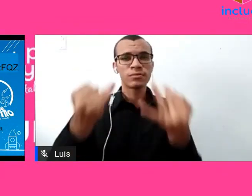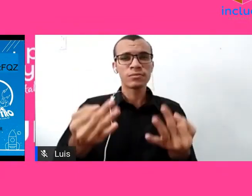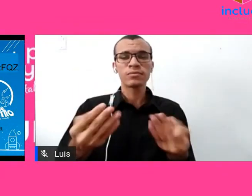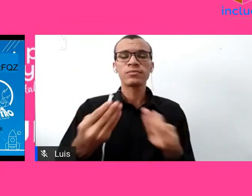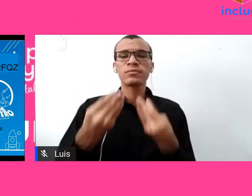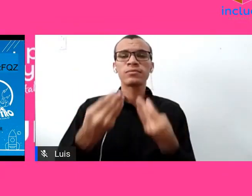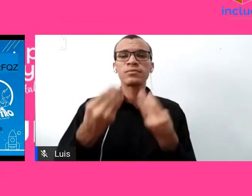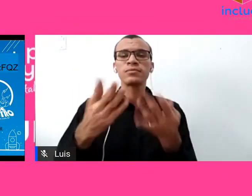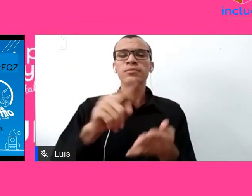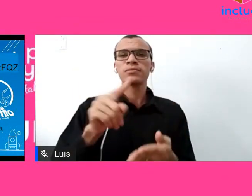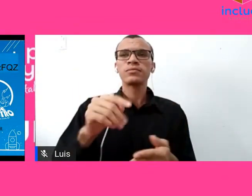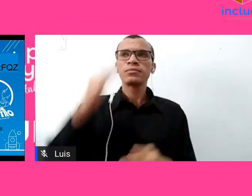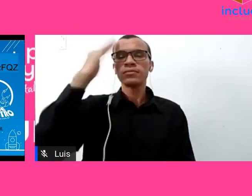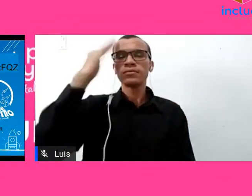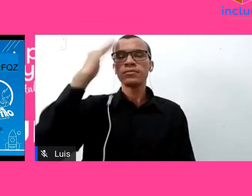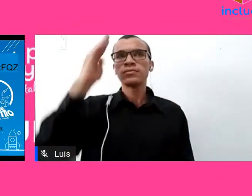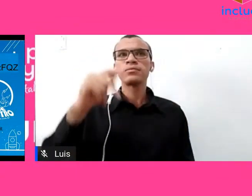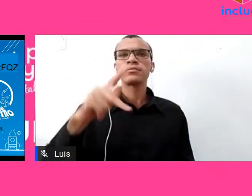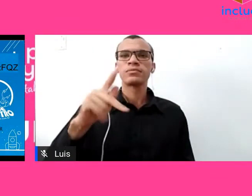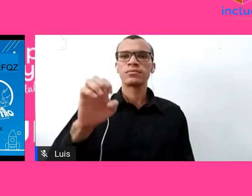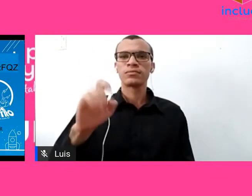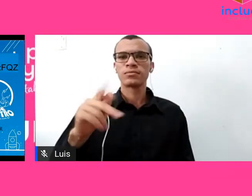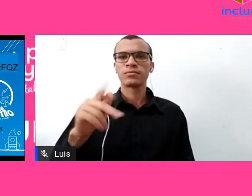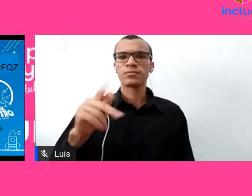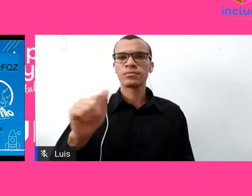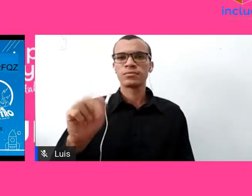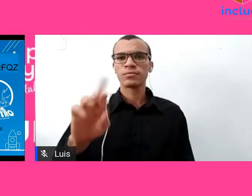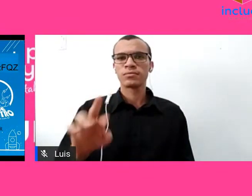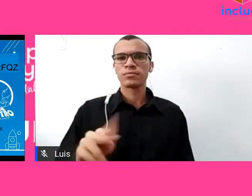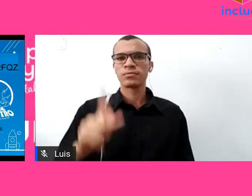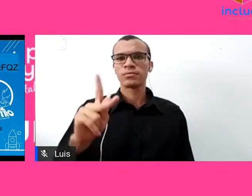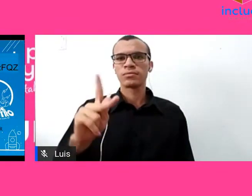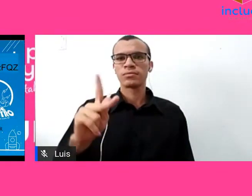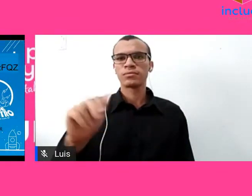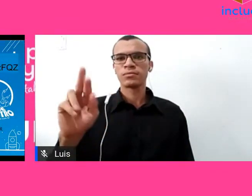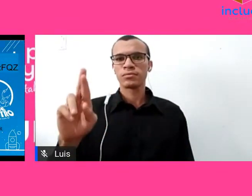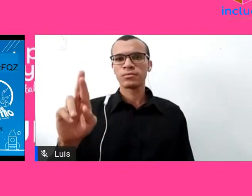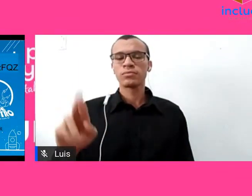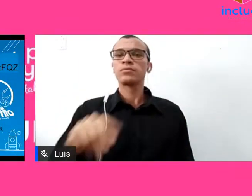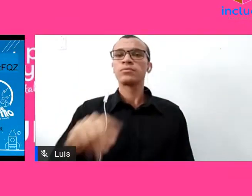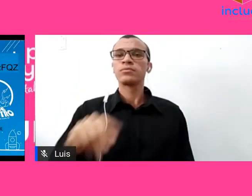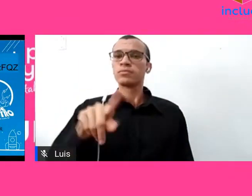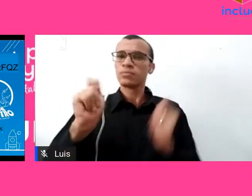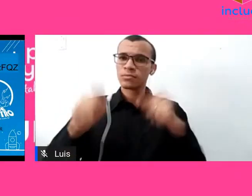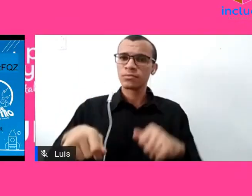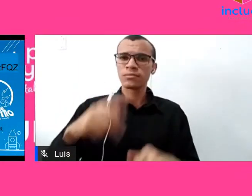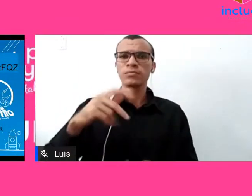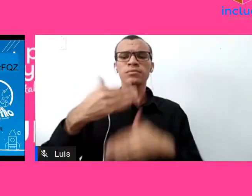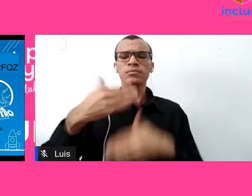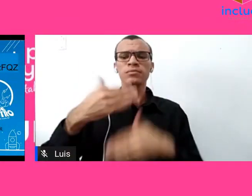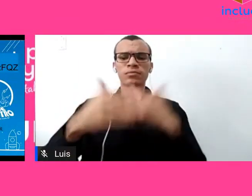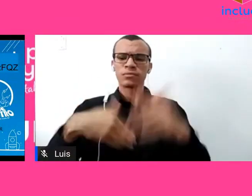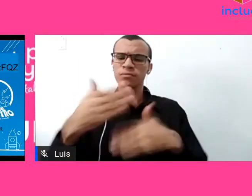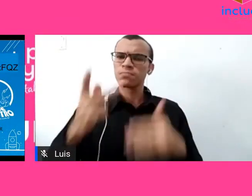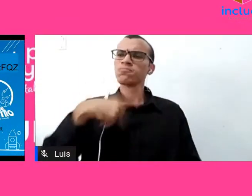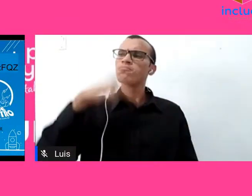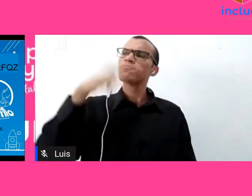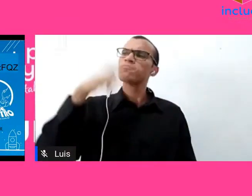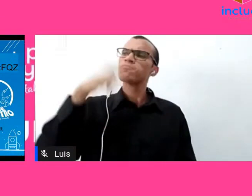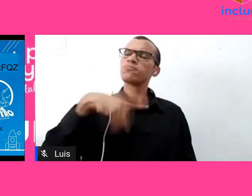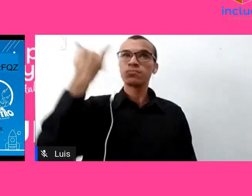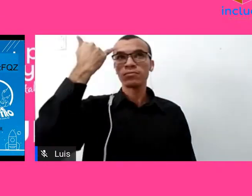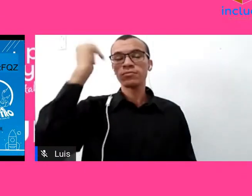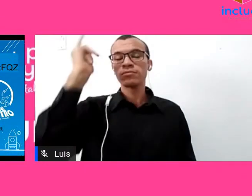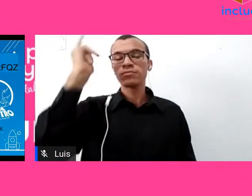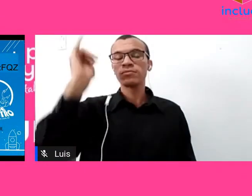da Pepakura, para que vocês possam trabalhar isso depois, em um outro momento, e construir aí o que vocês quiserem. Se